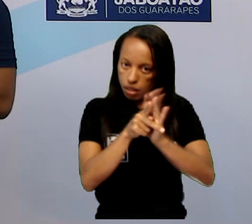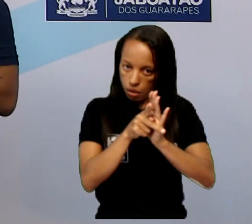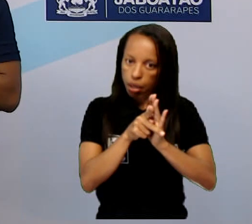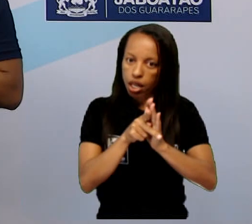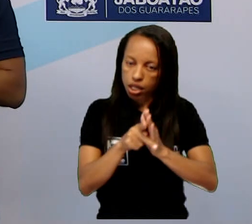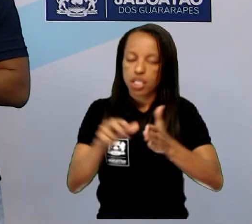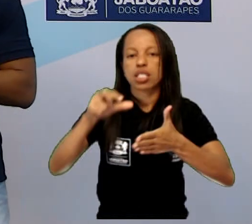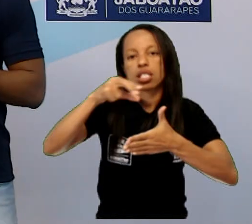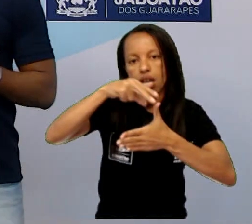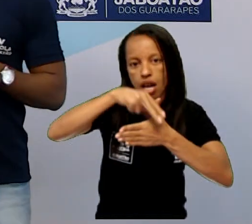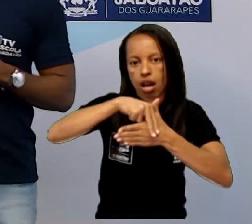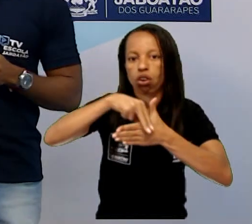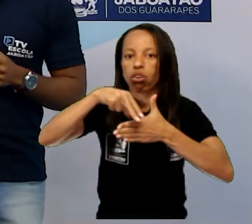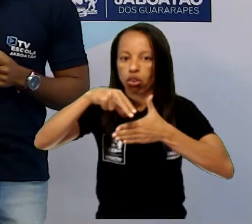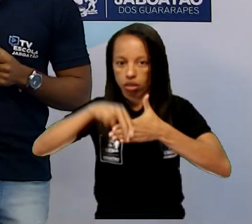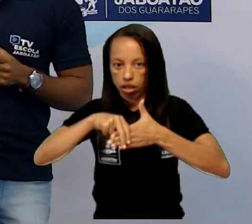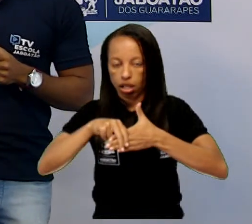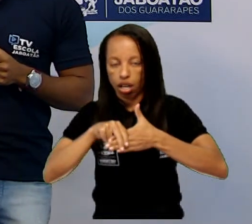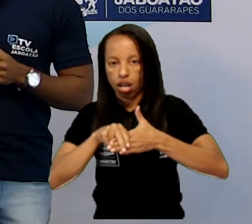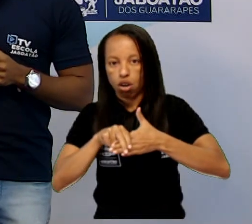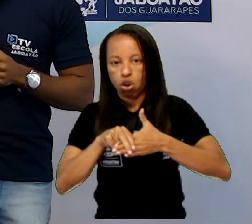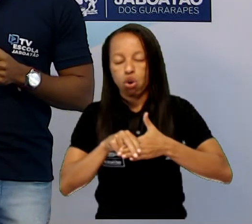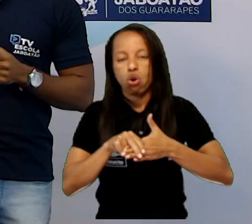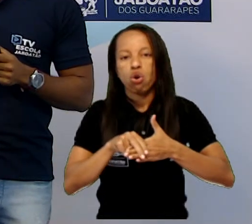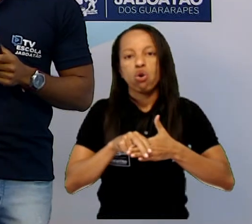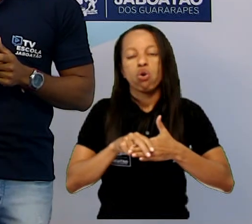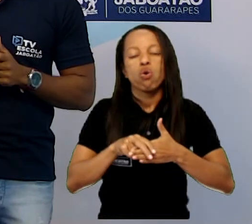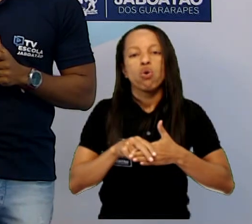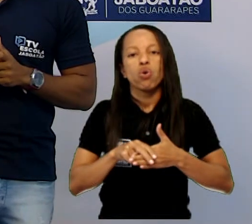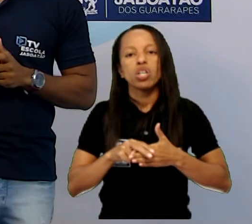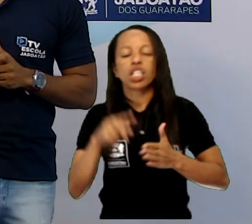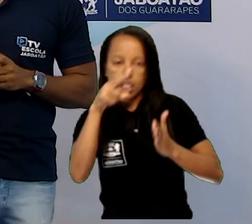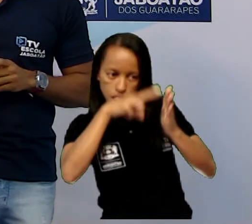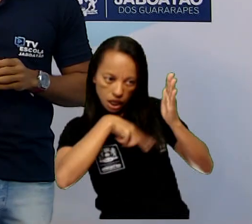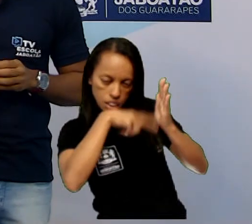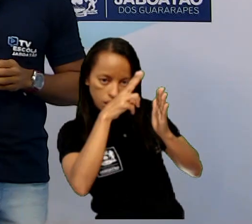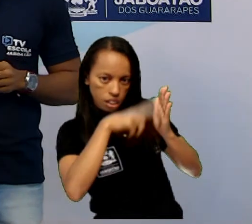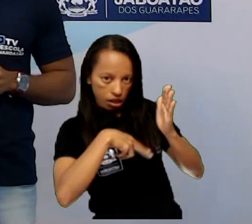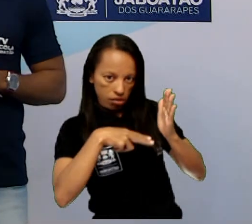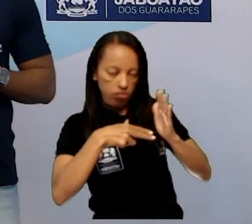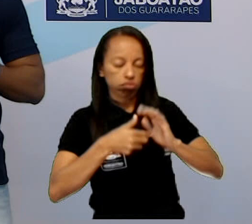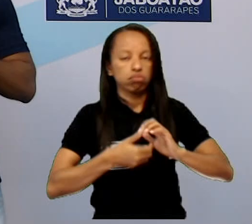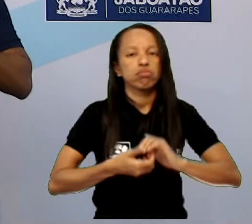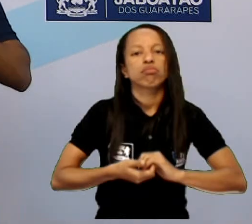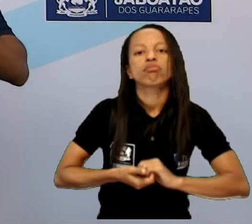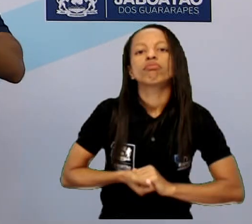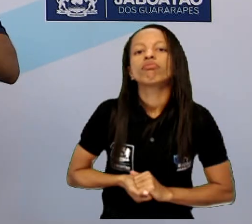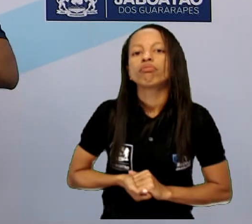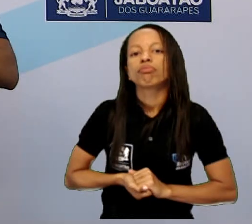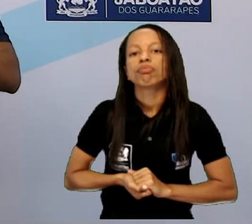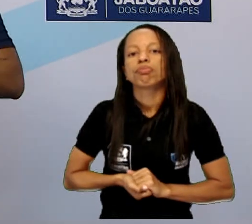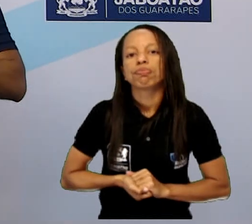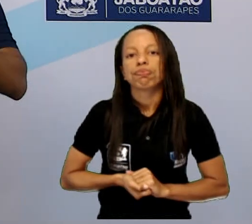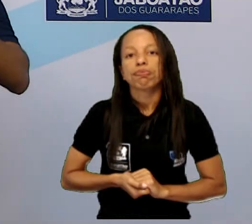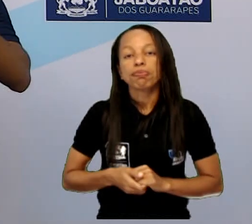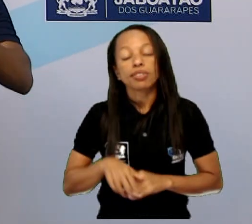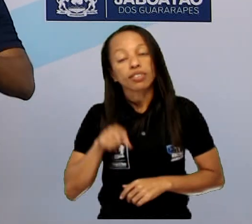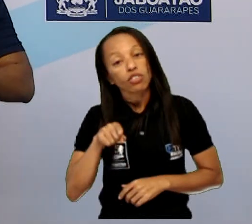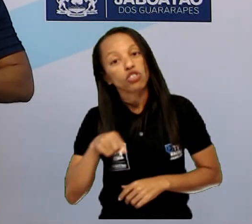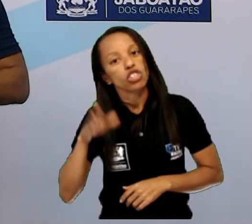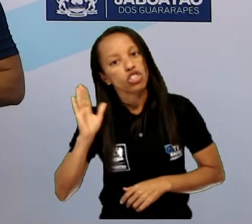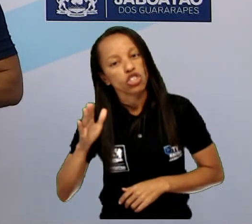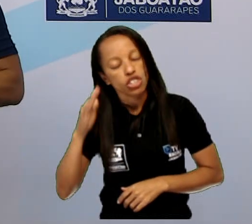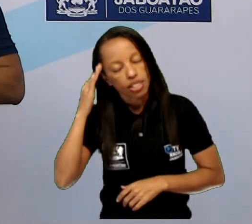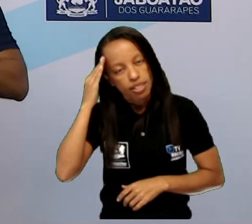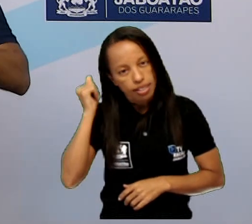aqui, nesse cordel de As Proezas de João Grilo, tá bom? Então, se você já sabe, já vai logo anotando